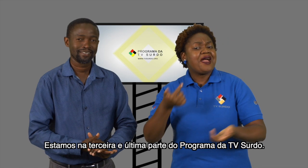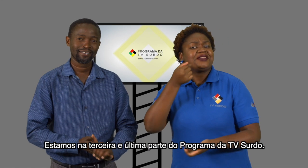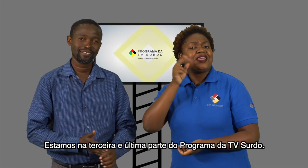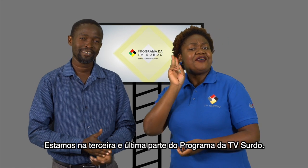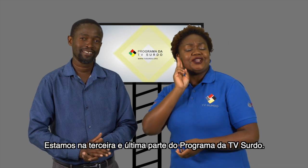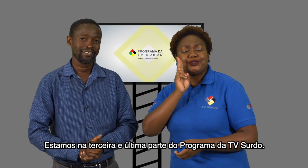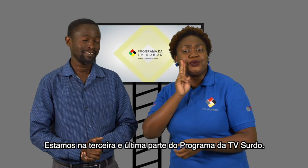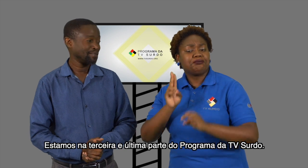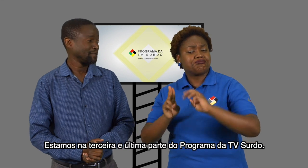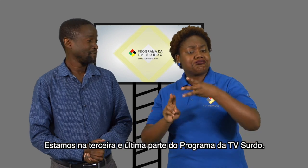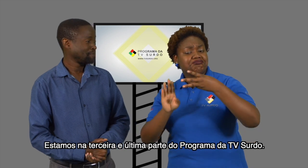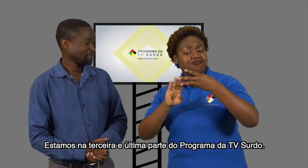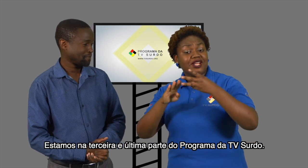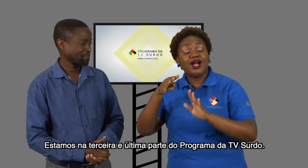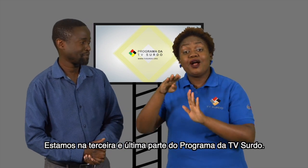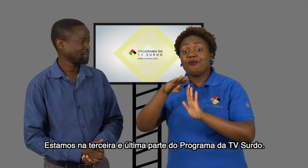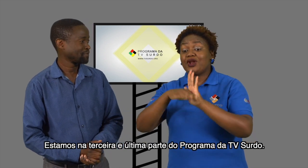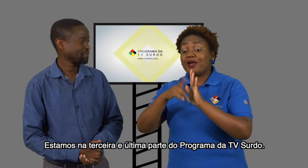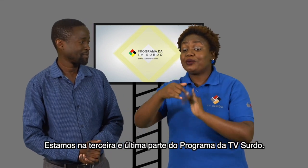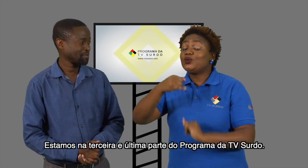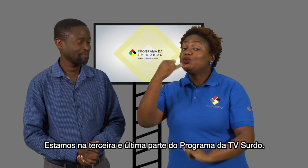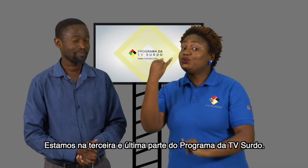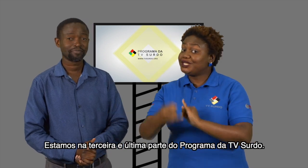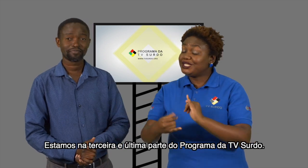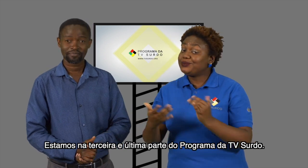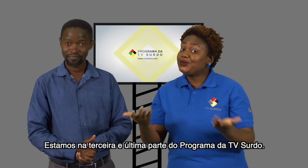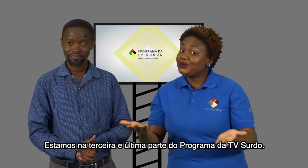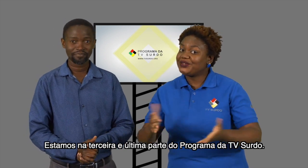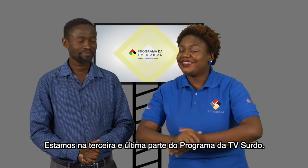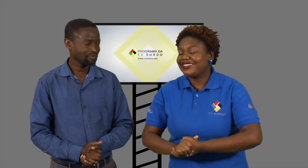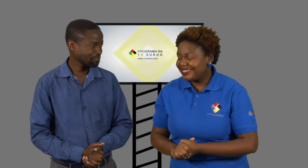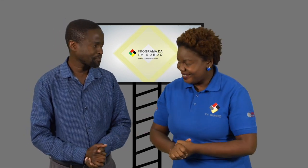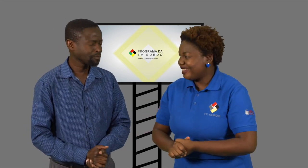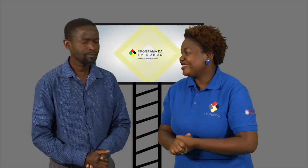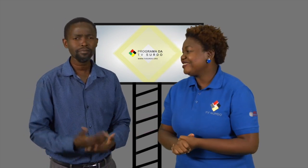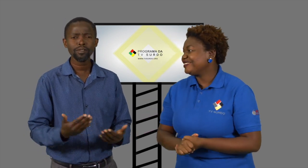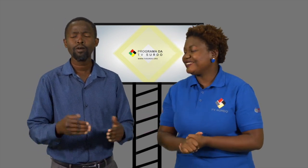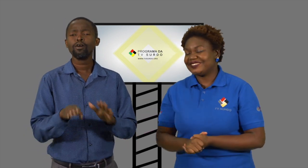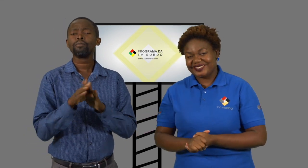Estamos na terceira e última parte do programa da TV Surdo.